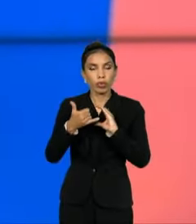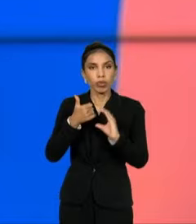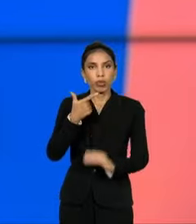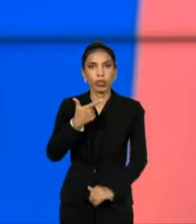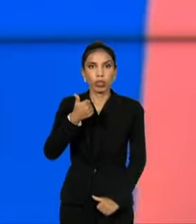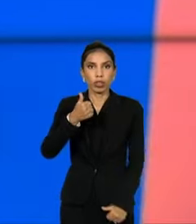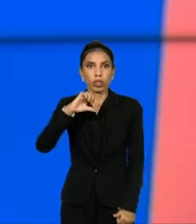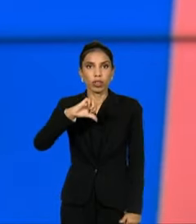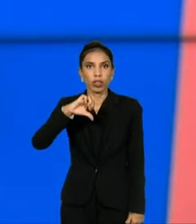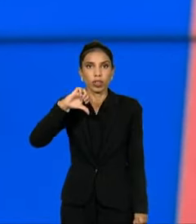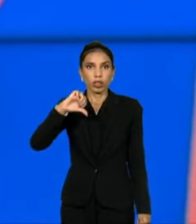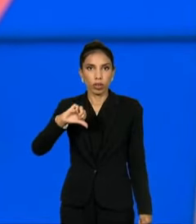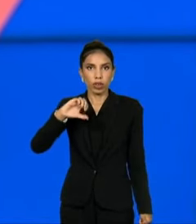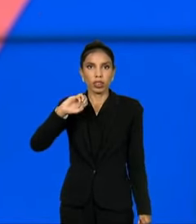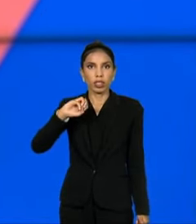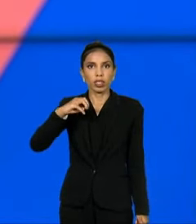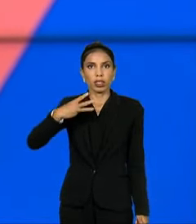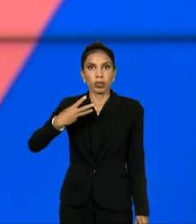Prefixo